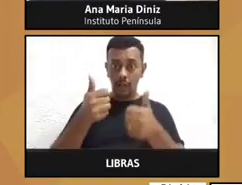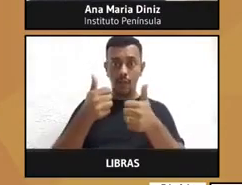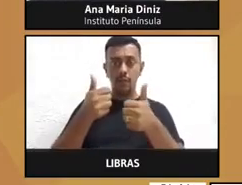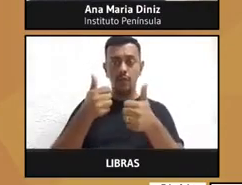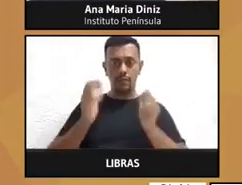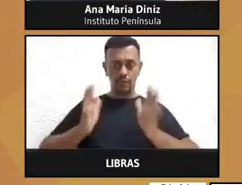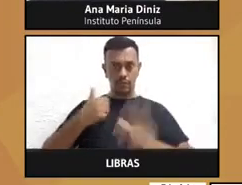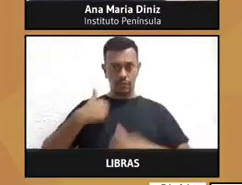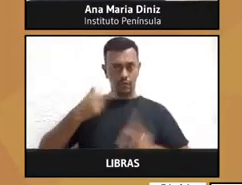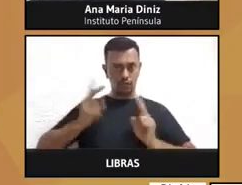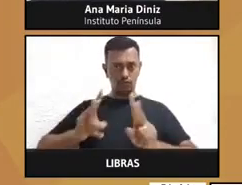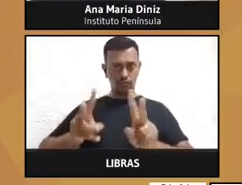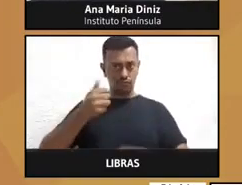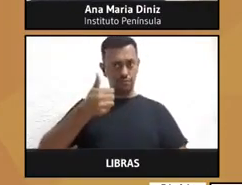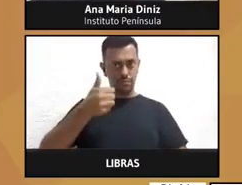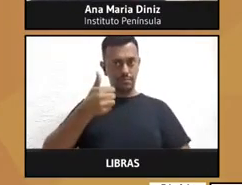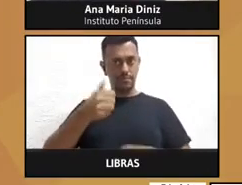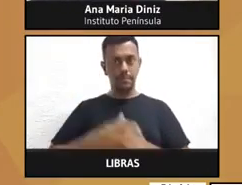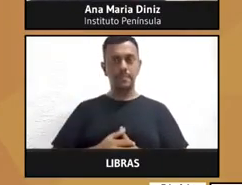Bem, eu preciso